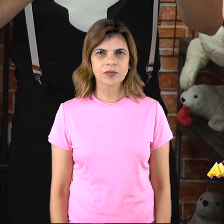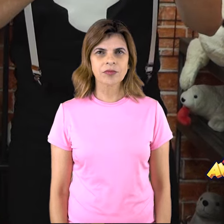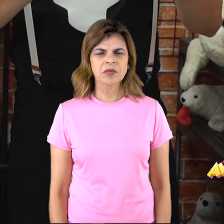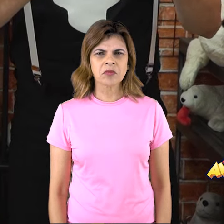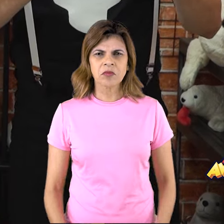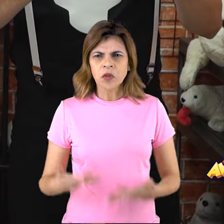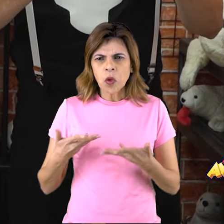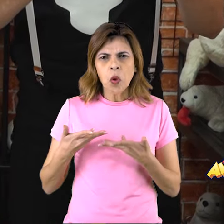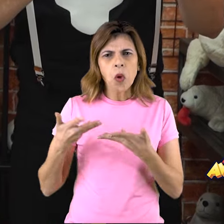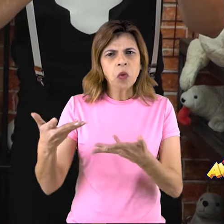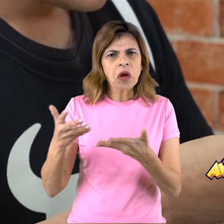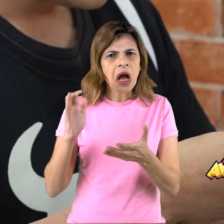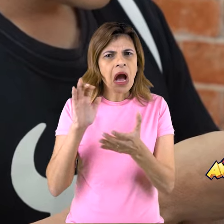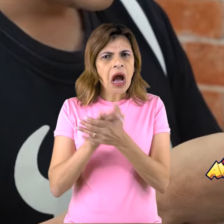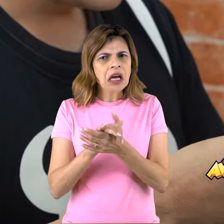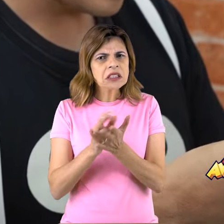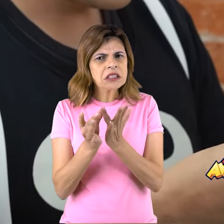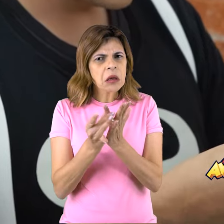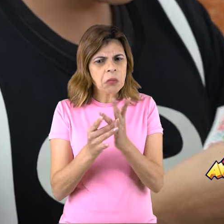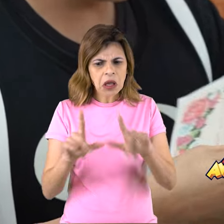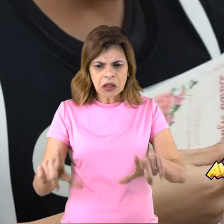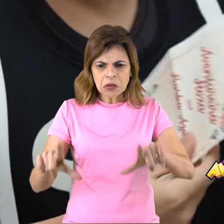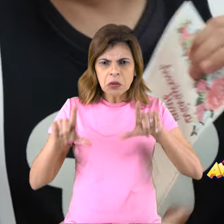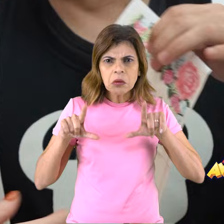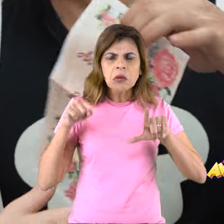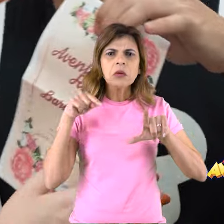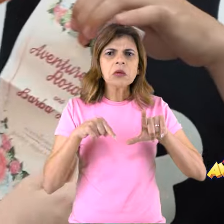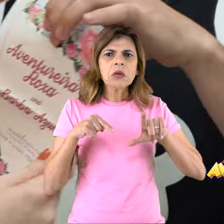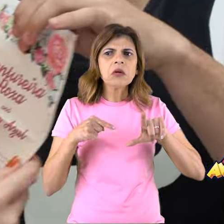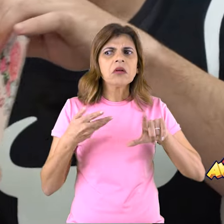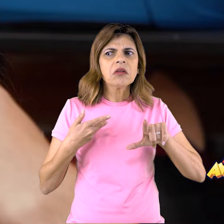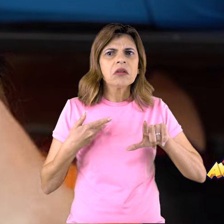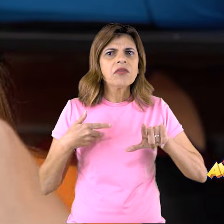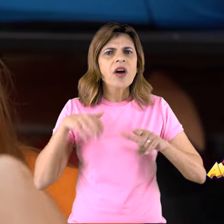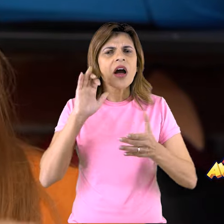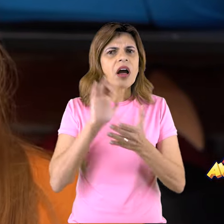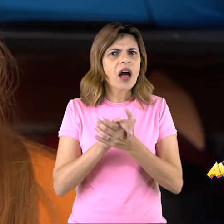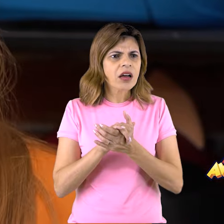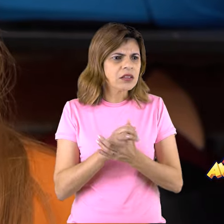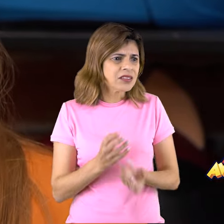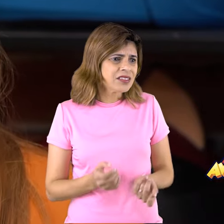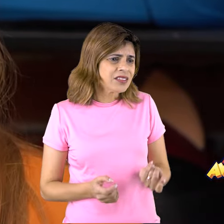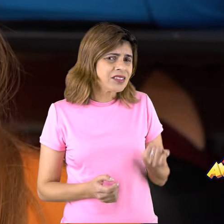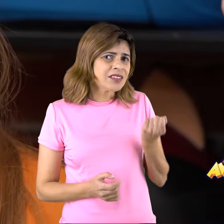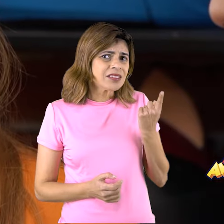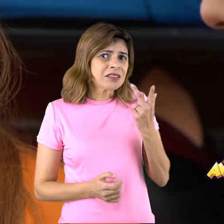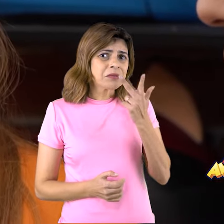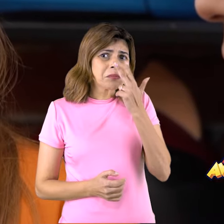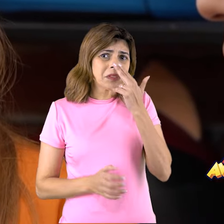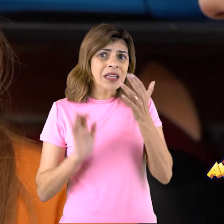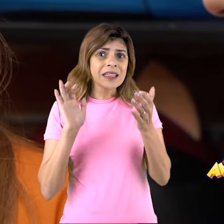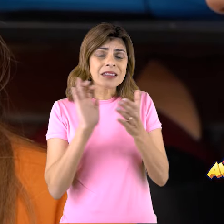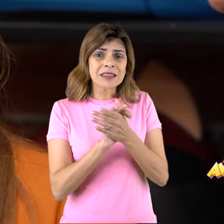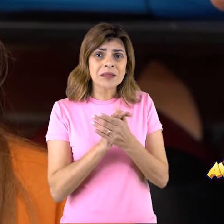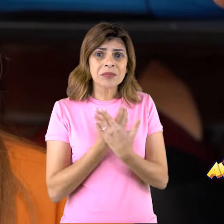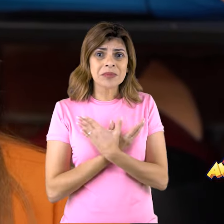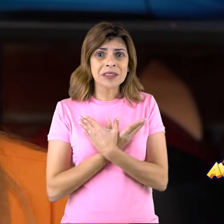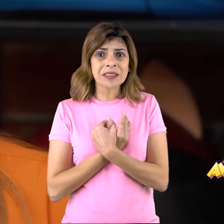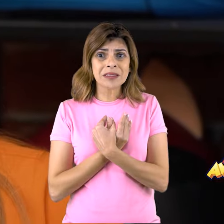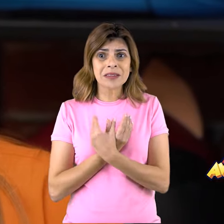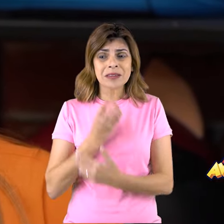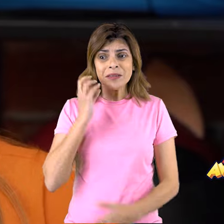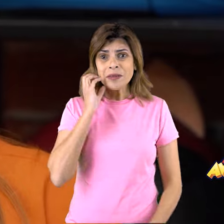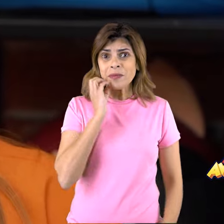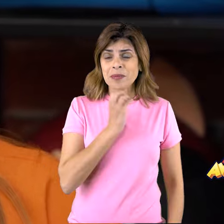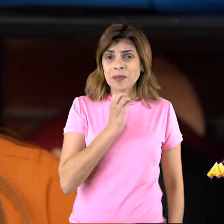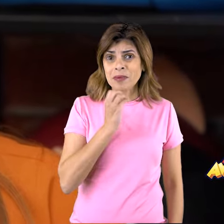convite de casamento quem será que vai casar mano davi é um convite de casamento da alice com barba